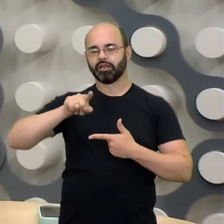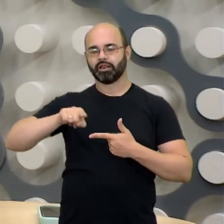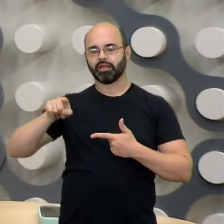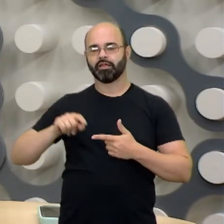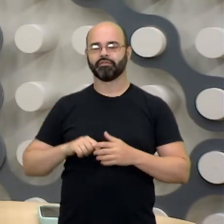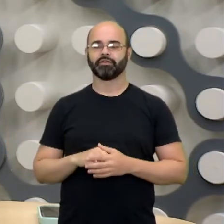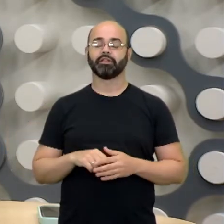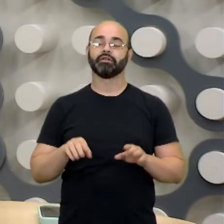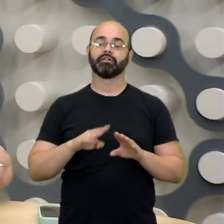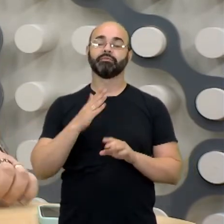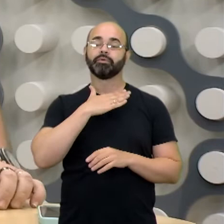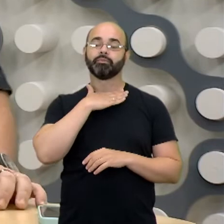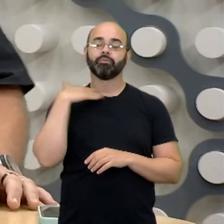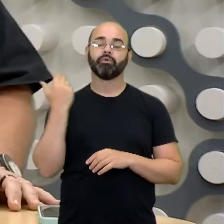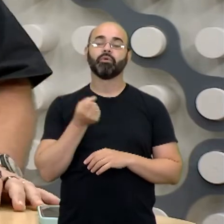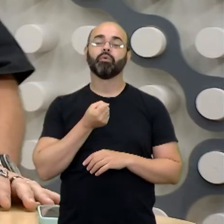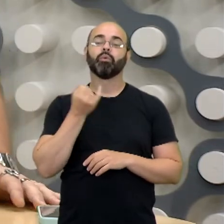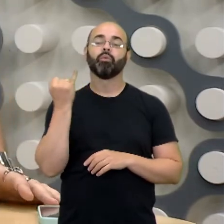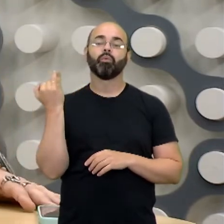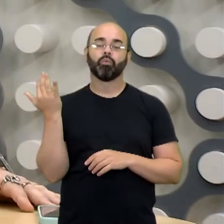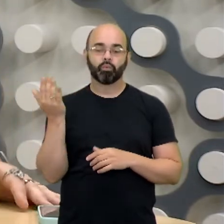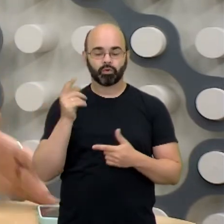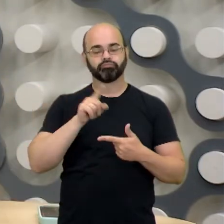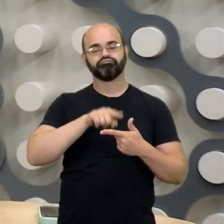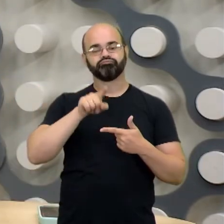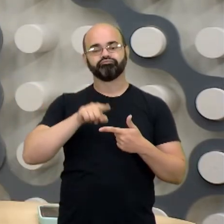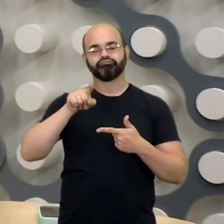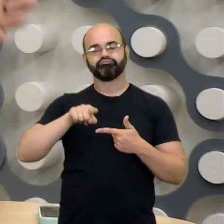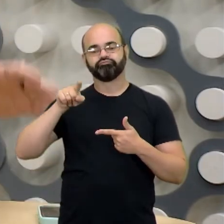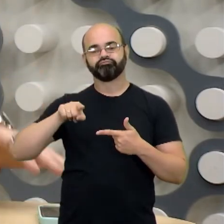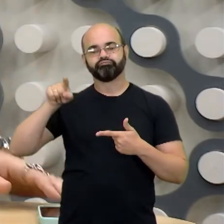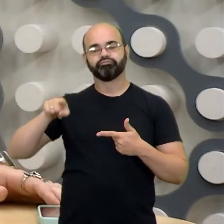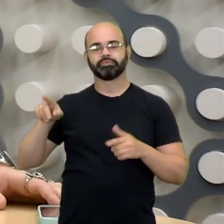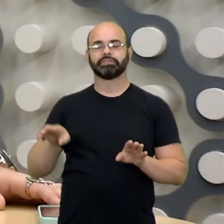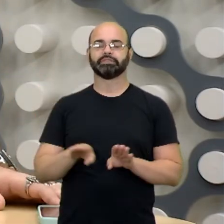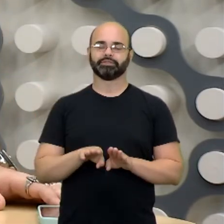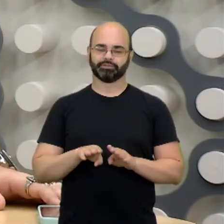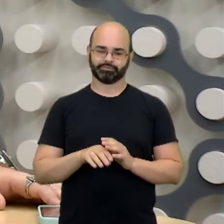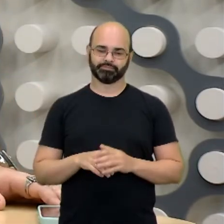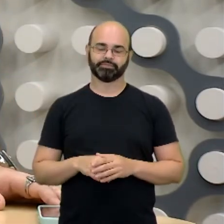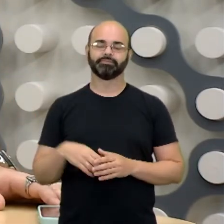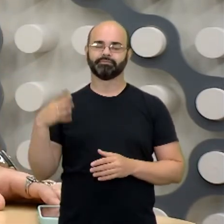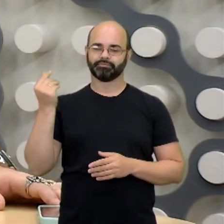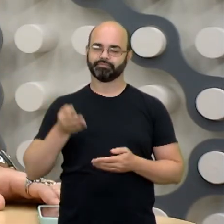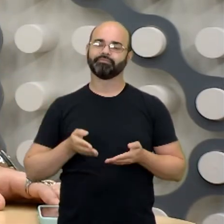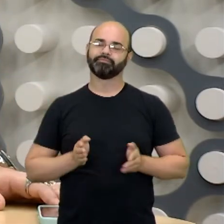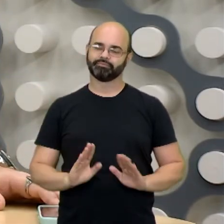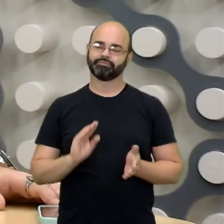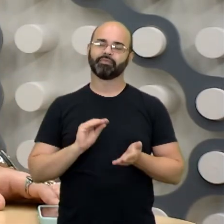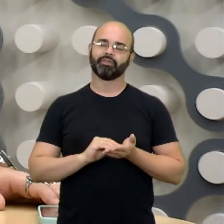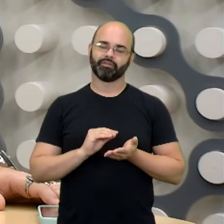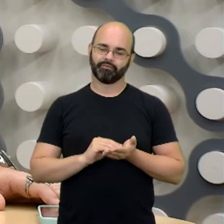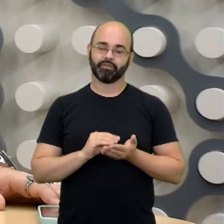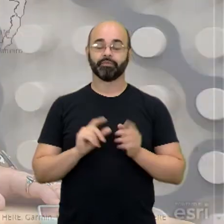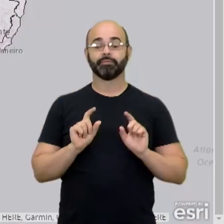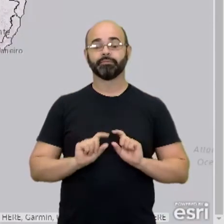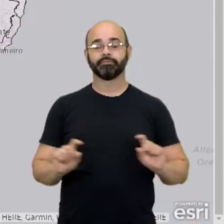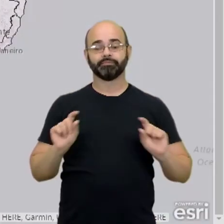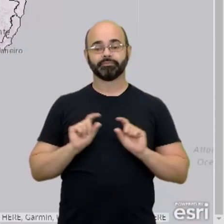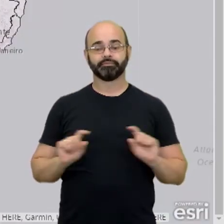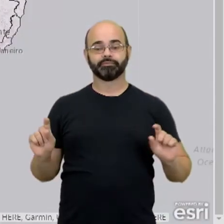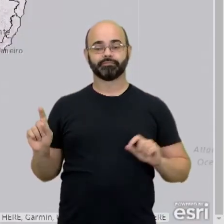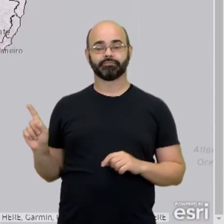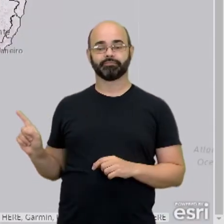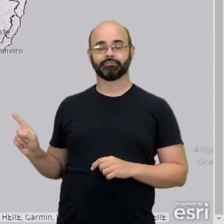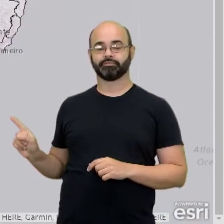mortalidade do país. Então é muito importante essa relação. Então lá, falta de registro de nascimento. Então tem a legenda lá, mostrando aí